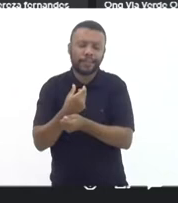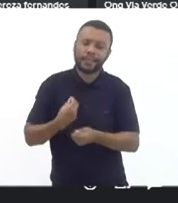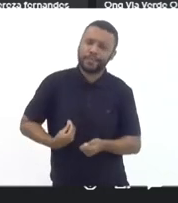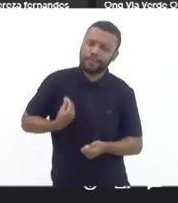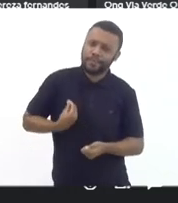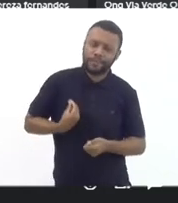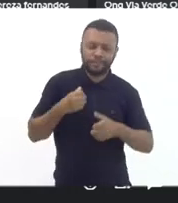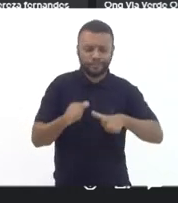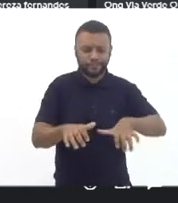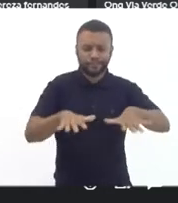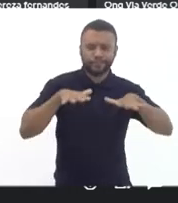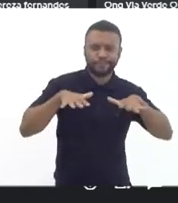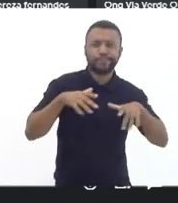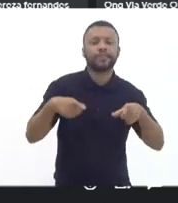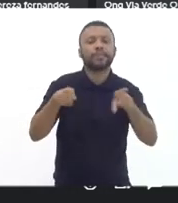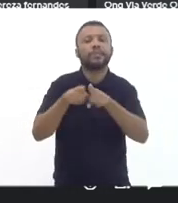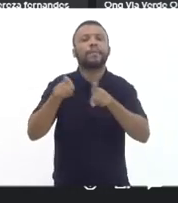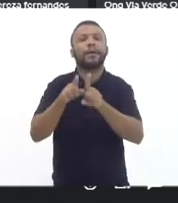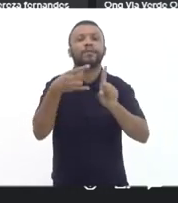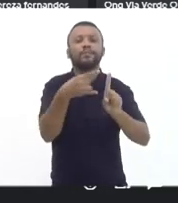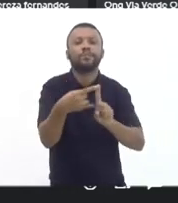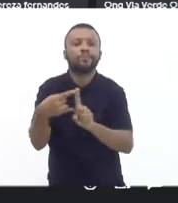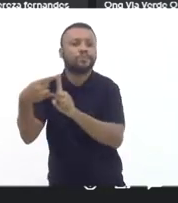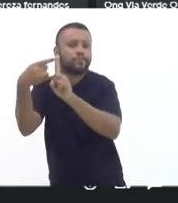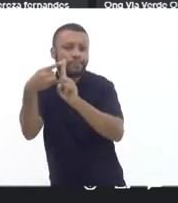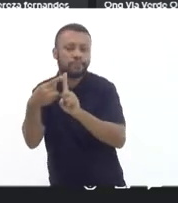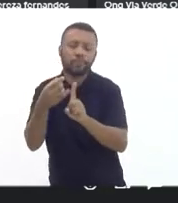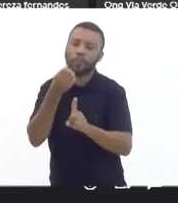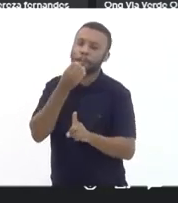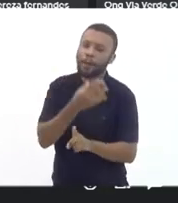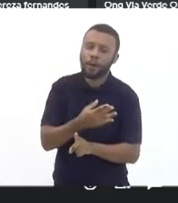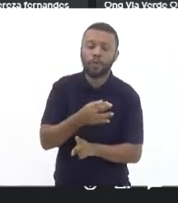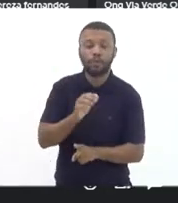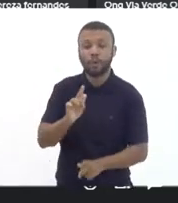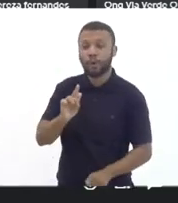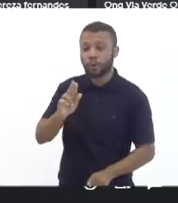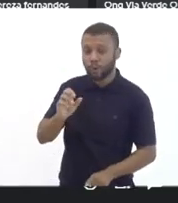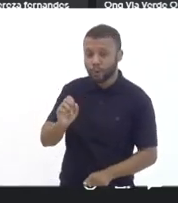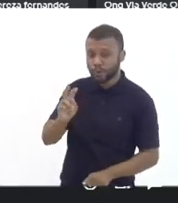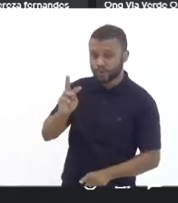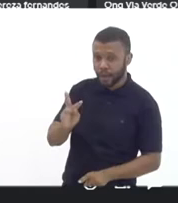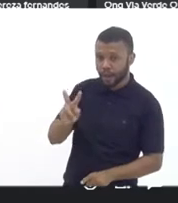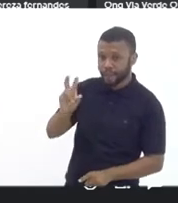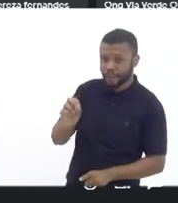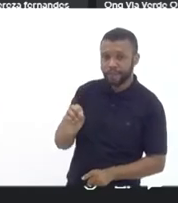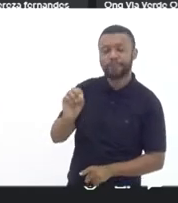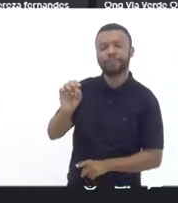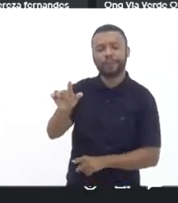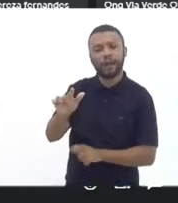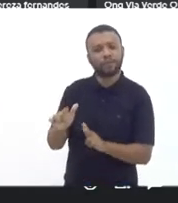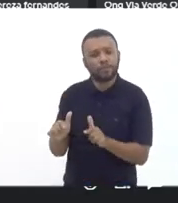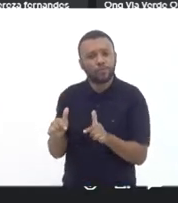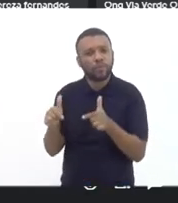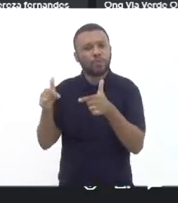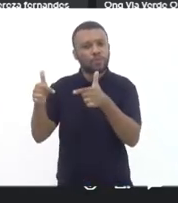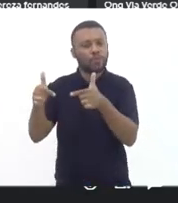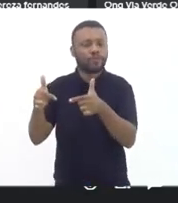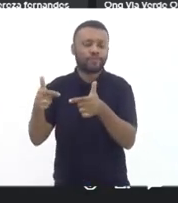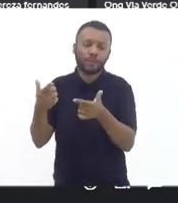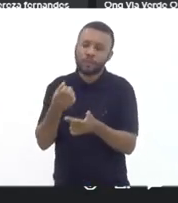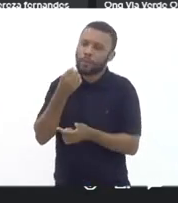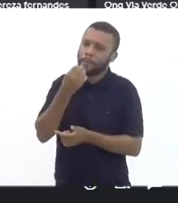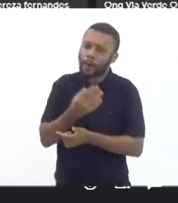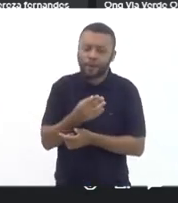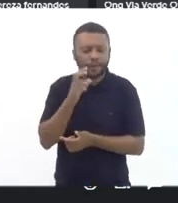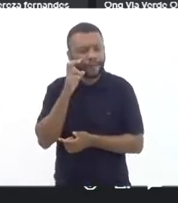Muito bacana ver o Gustavo nessa pauta. Eu sei que pude influenciá-lo lá no início do seu mandato. E é muito bacana ver o Geral,